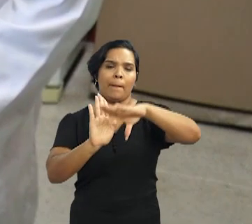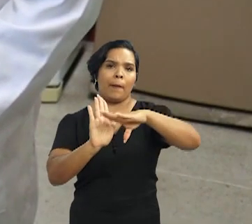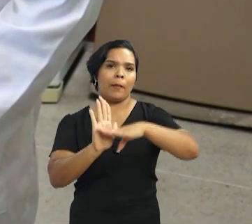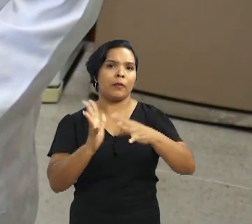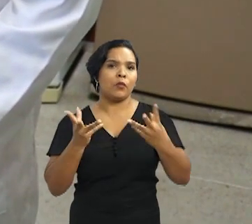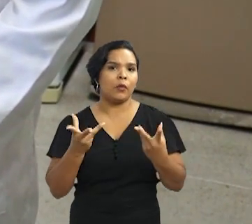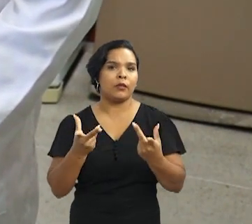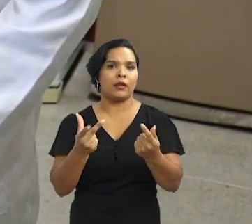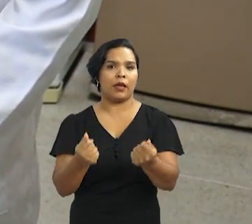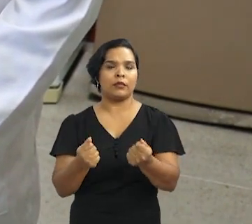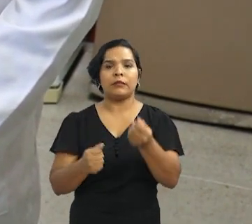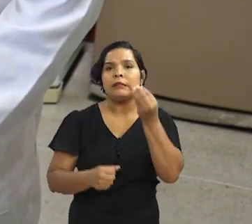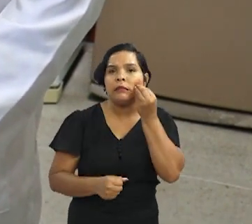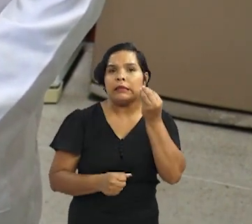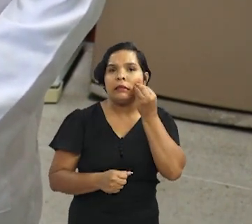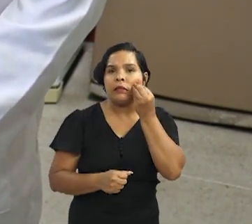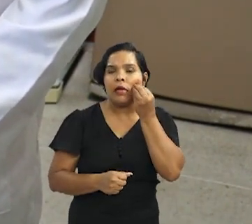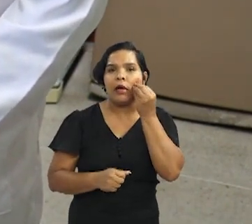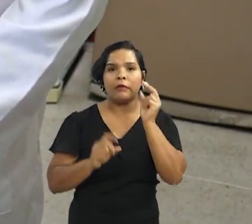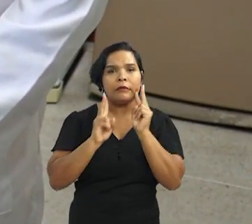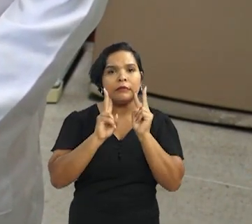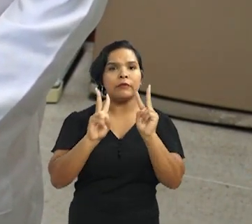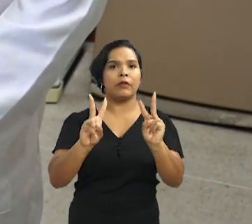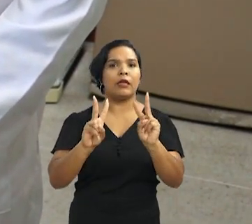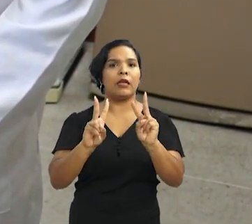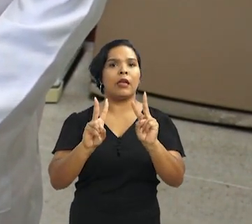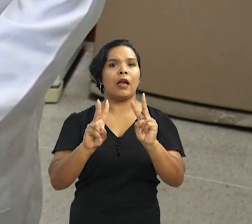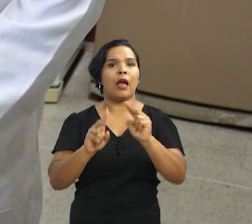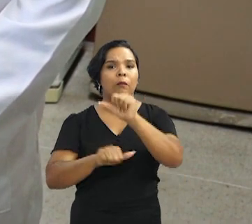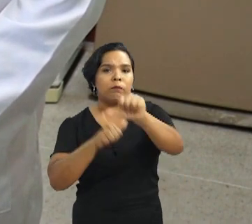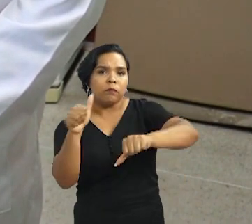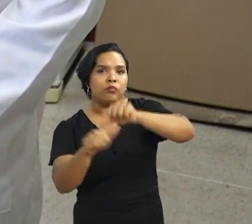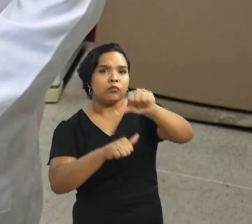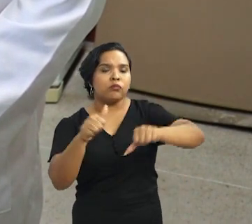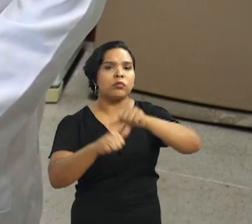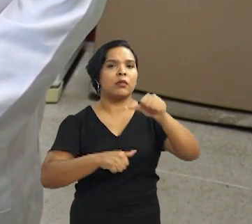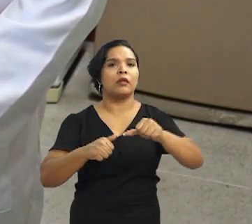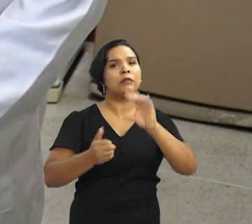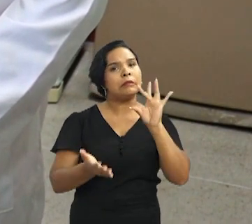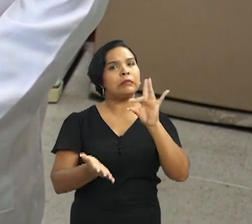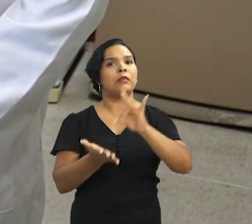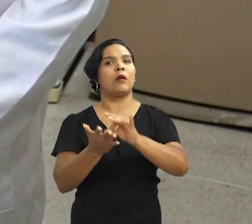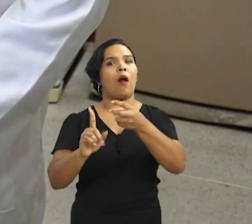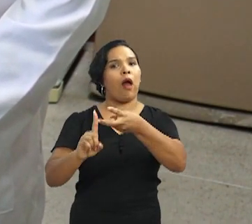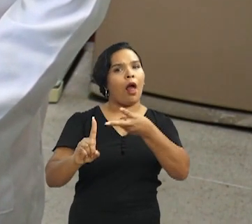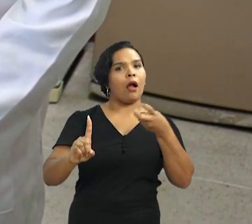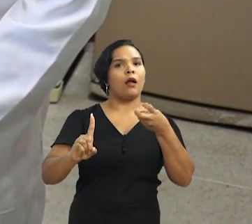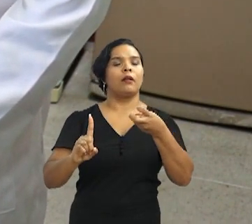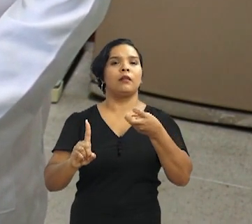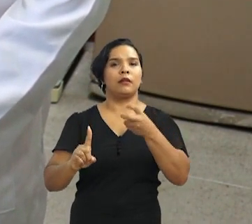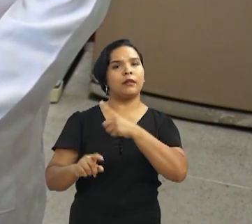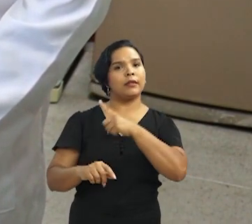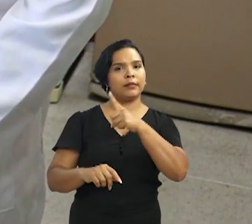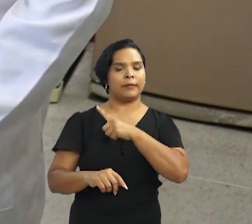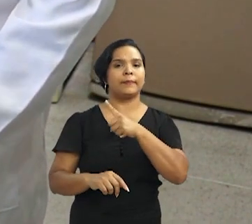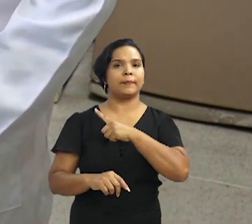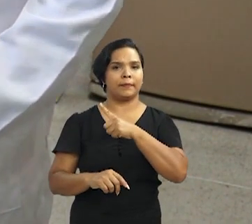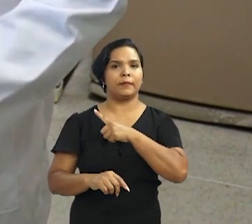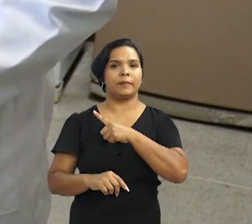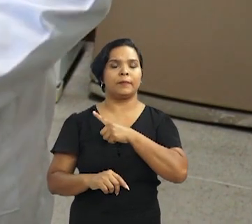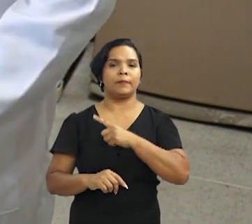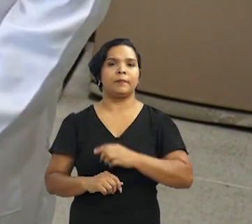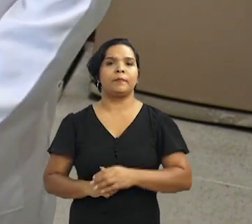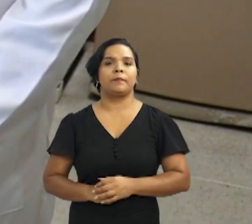esses parâmetros de qualidade que nós estabelecemos, tentar identificar adulteração, autenticidade e fraude que esses